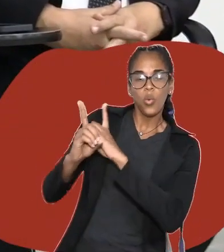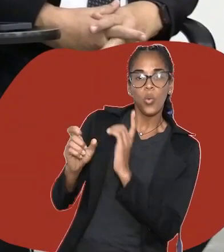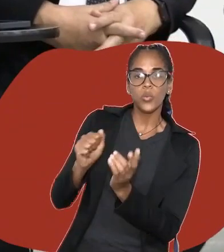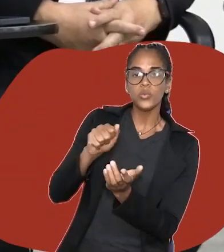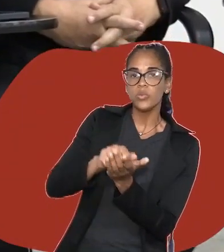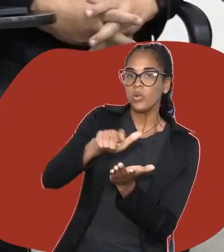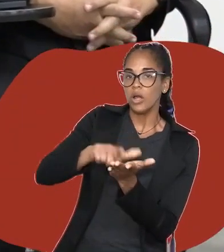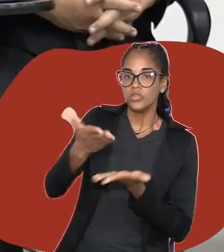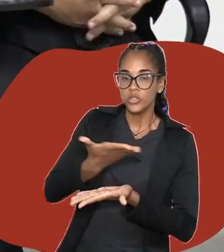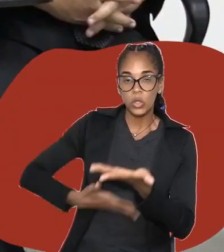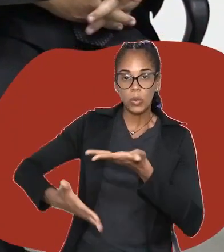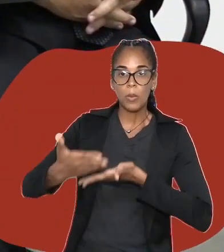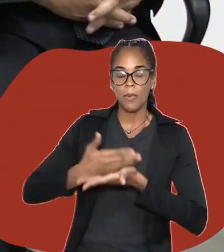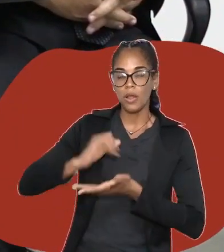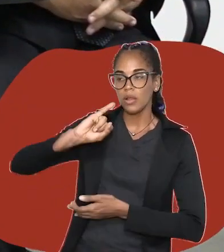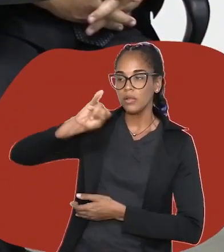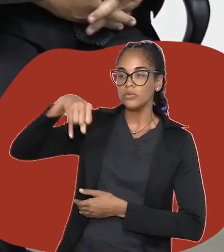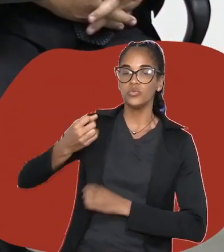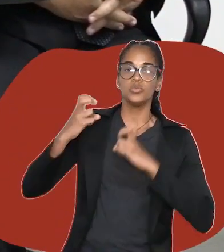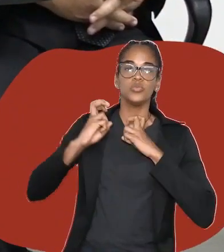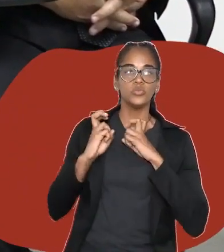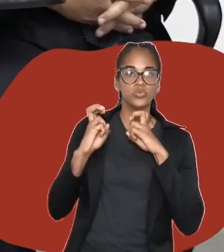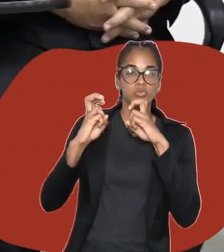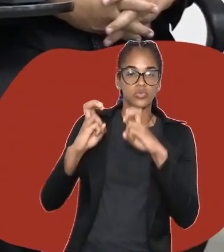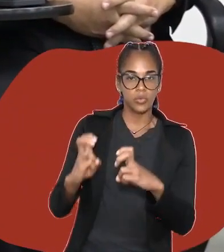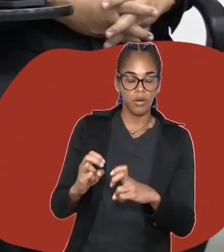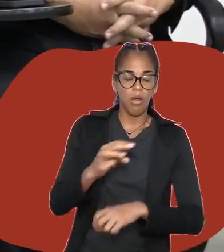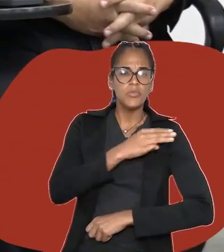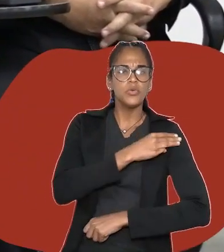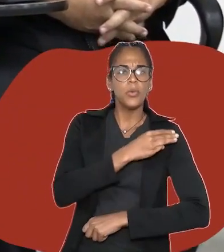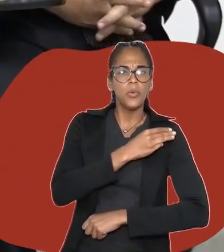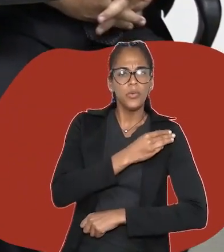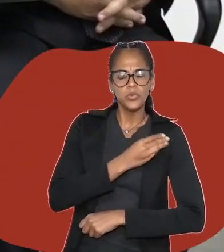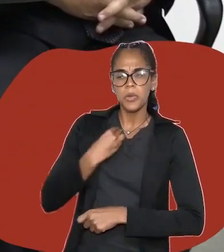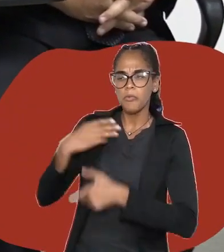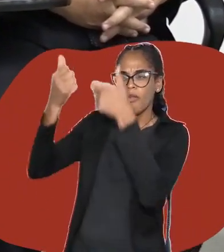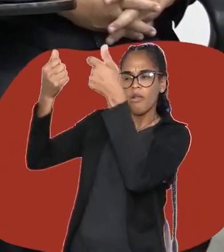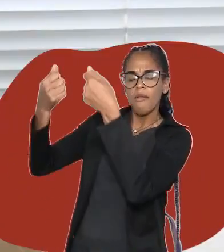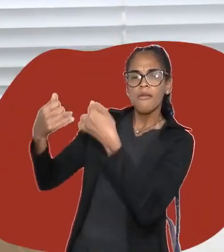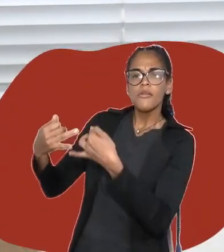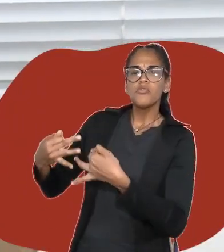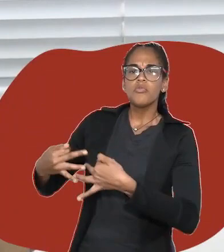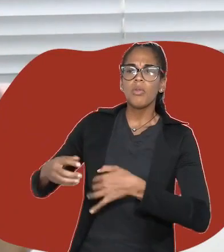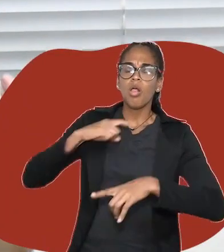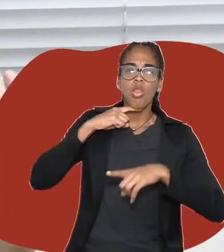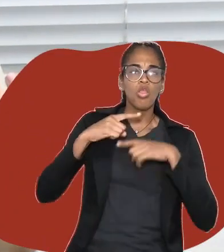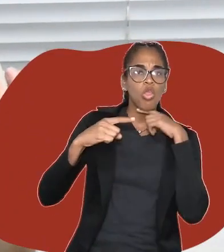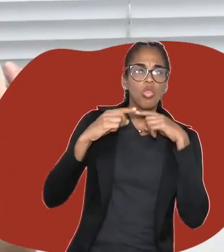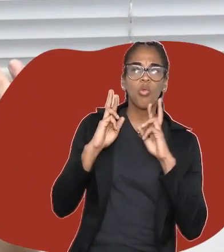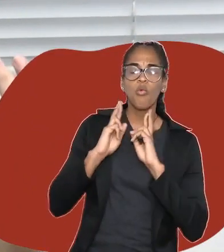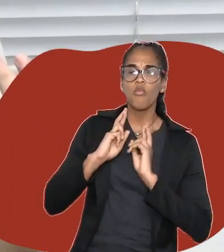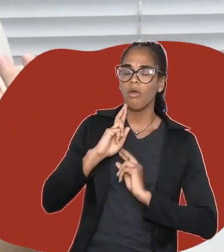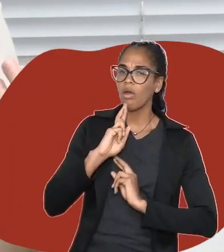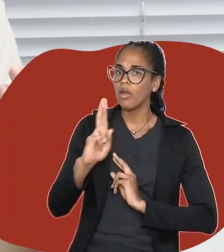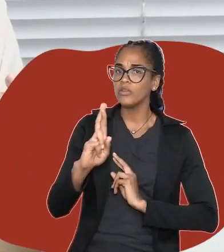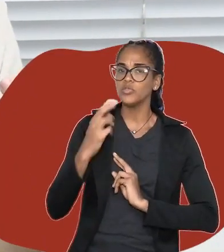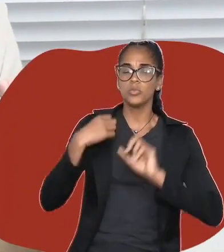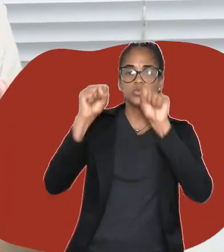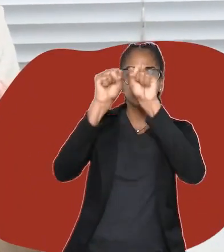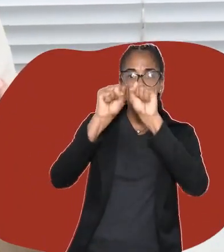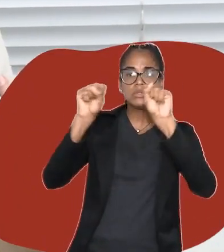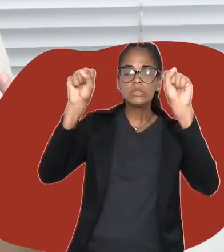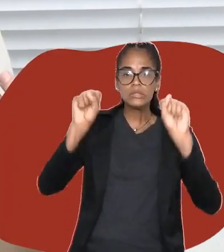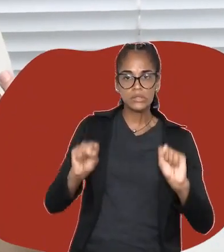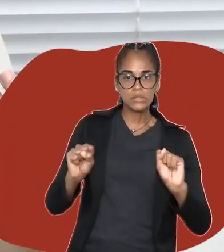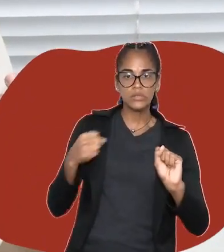Ainda durante a passagem do Agenda Compartilhada por Jaboatão dos Guararapes, os membros também estiveram esclarecidas dúvidas em